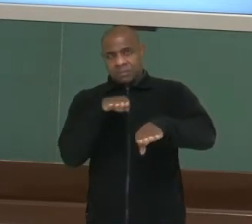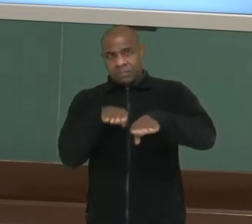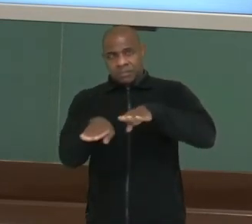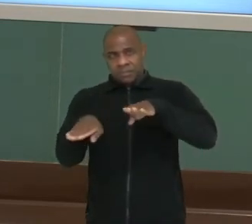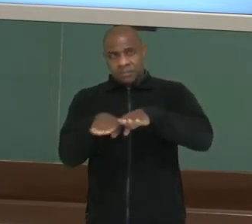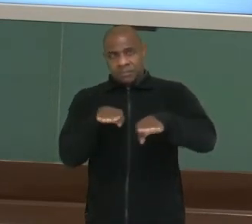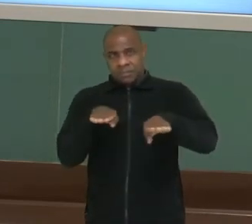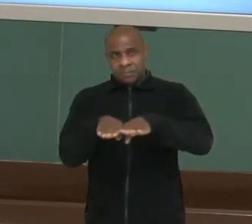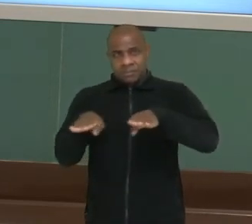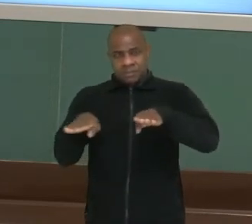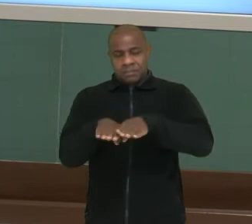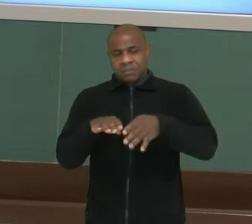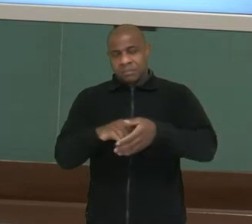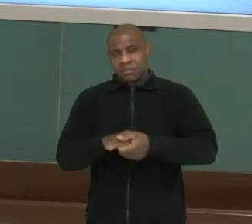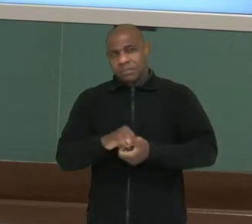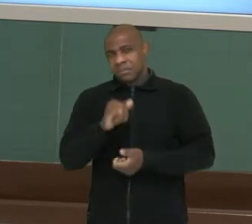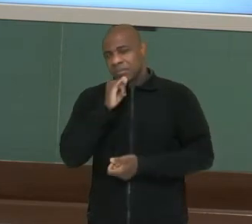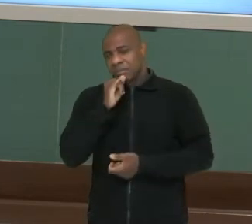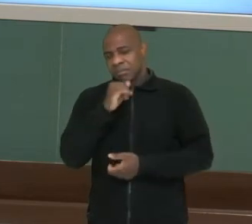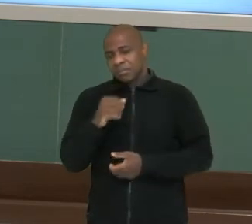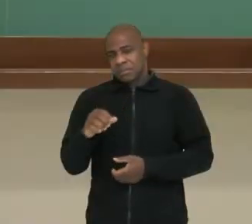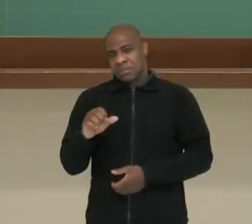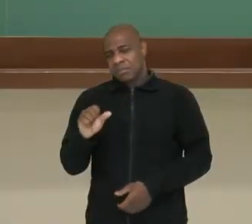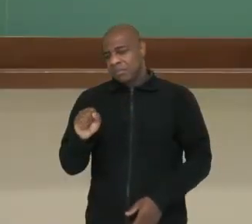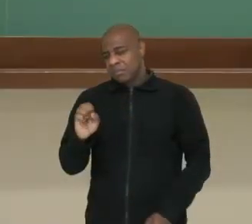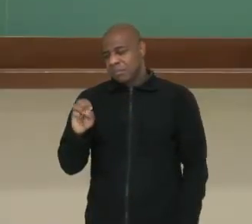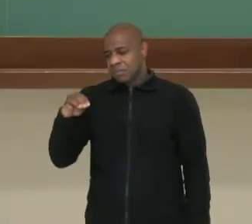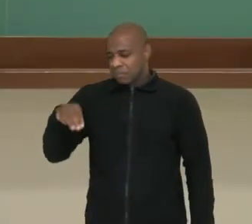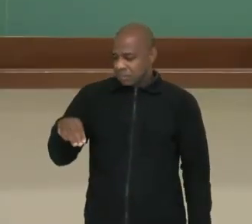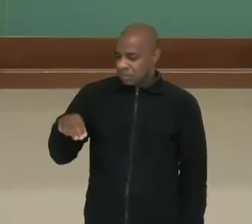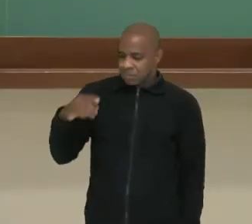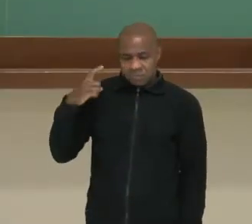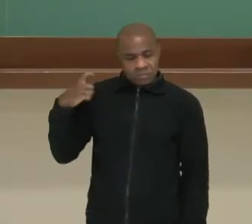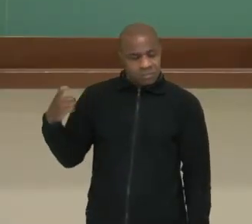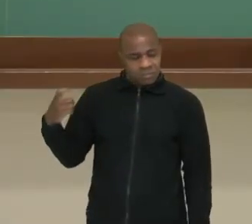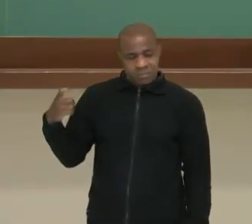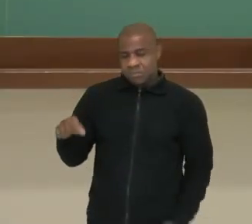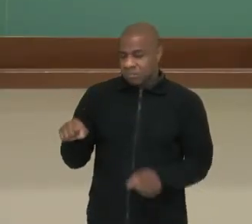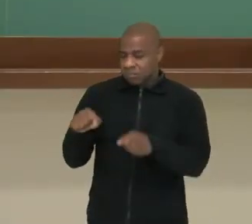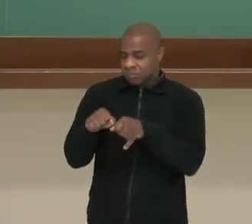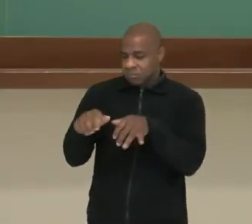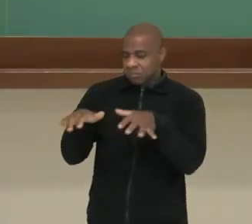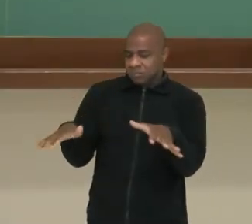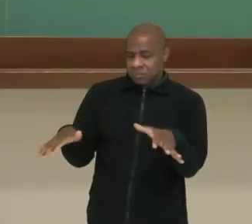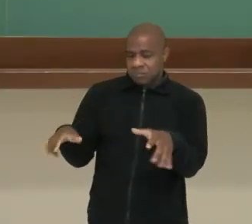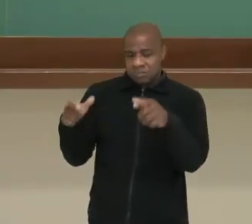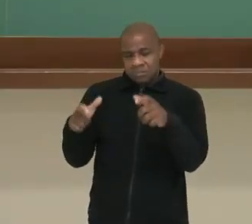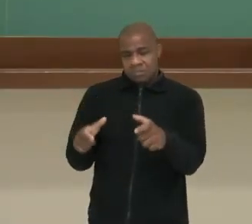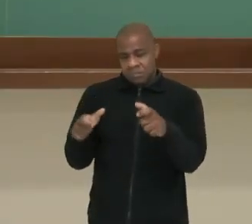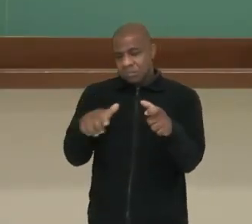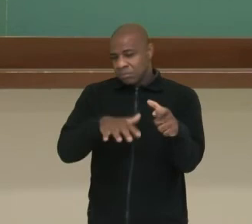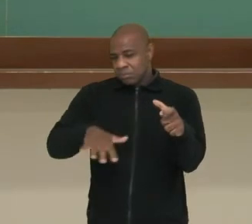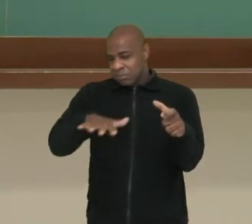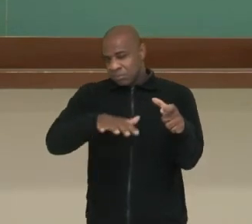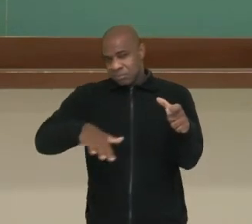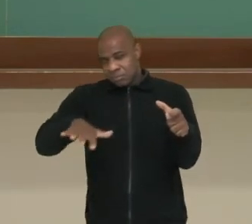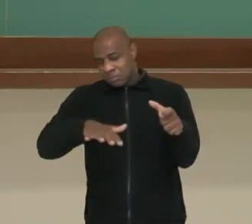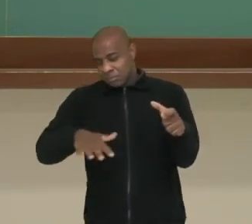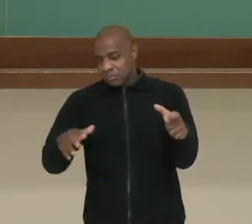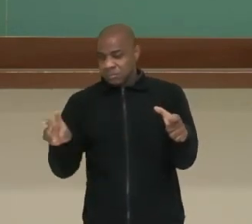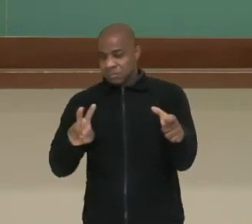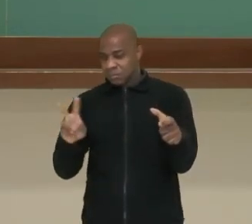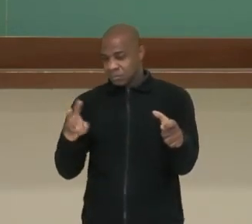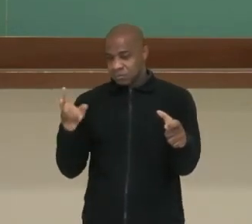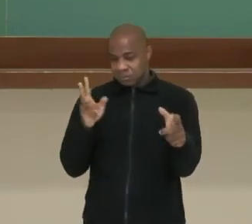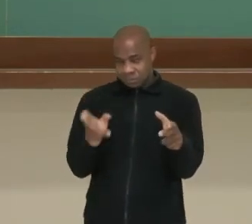que, por exemplo, vamos pegar um exemplo do som. O som, ele se propaga no mesmo meio com a mesma velocidade.